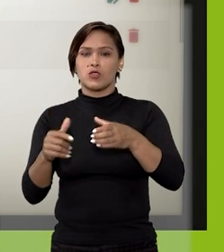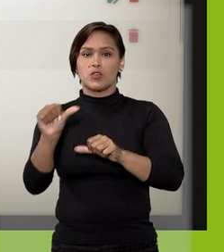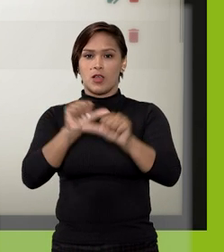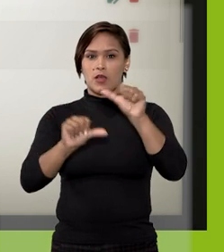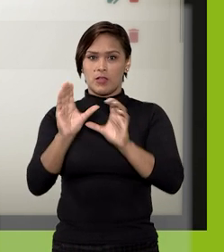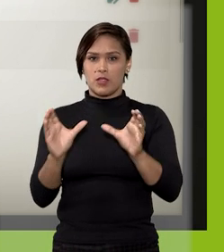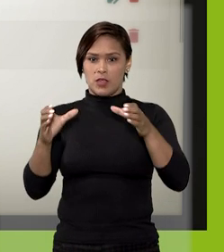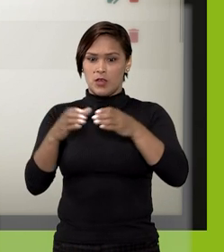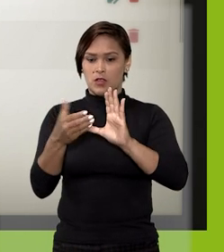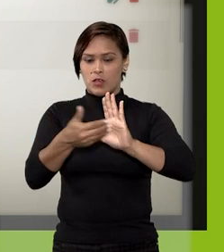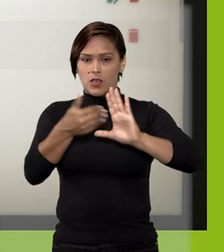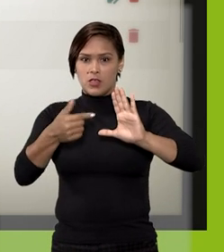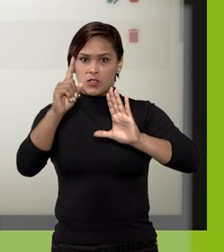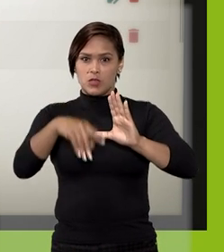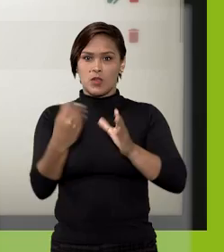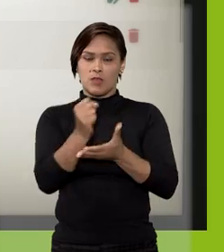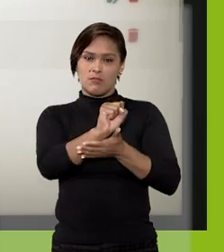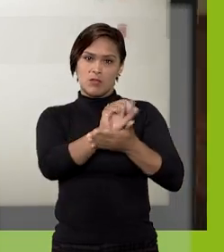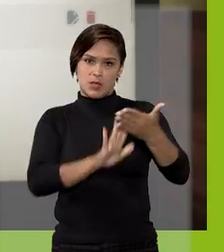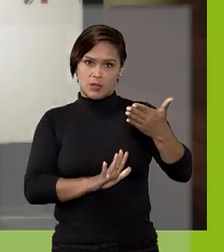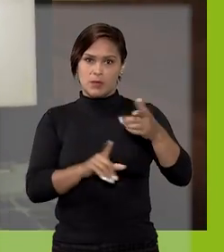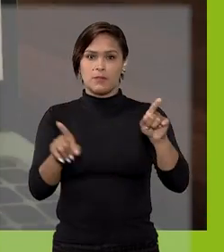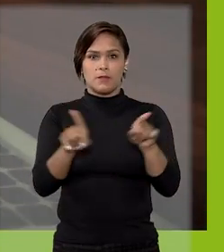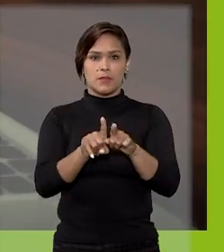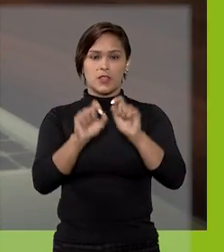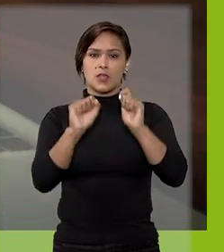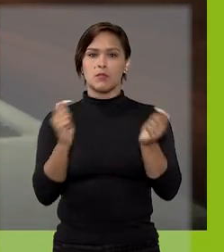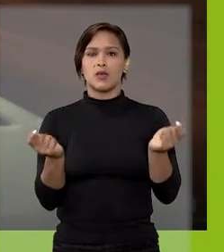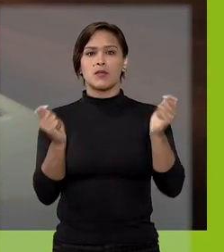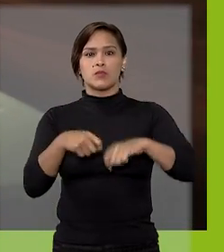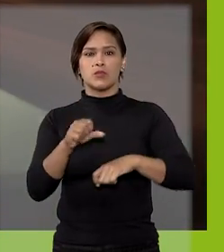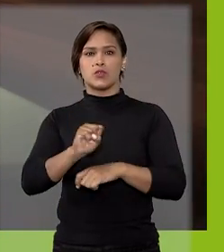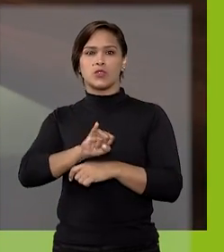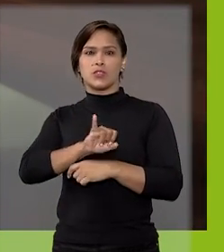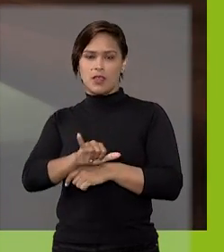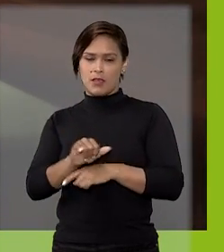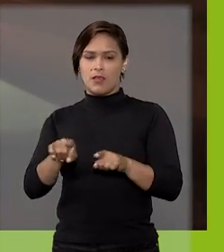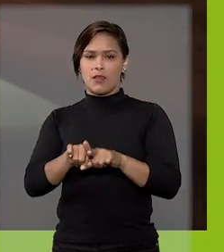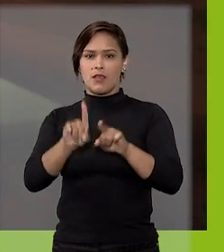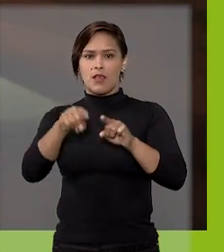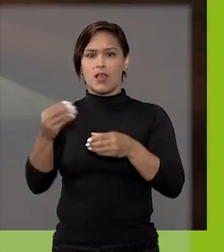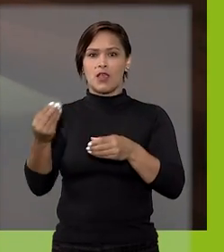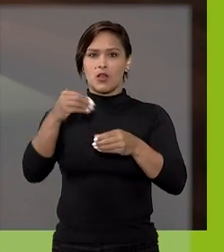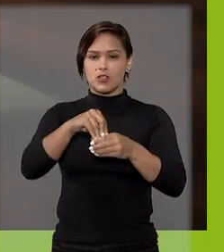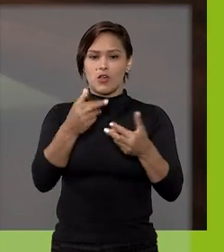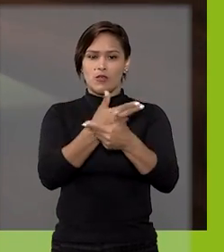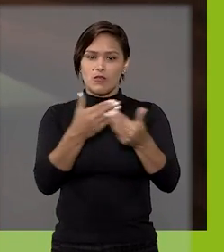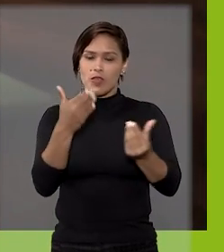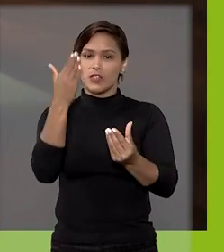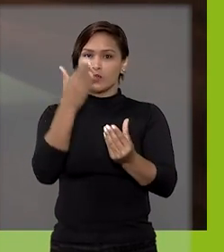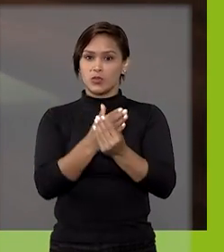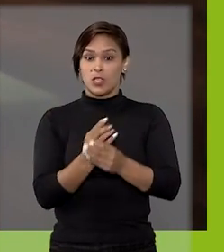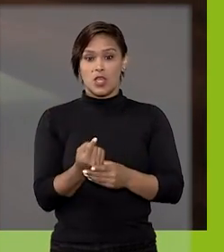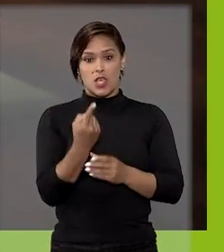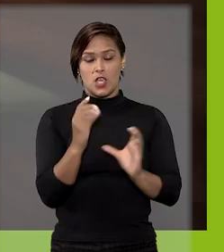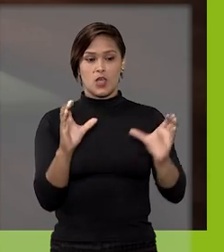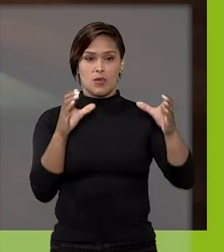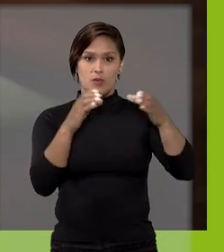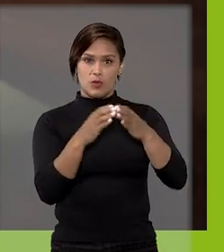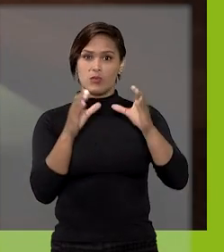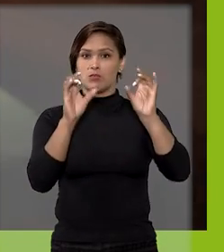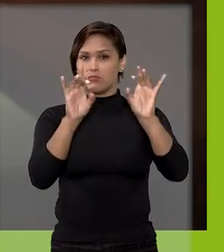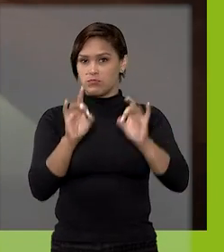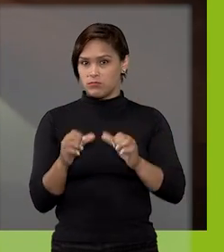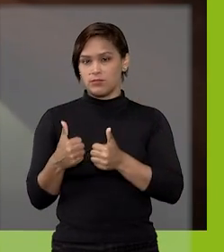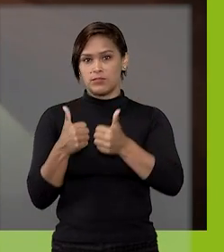como alterar grupo, excluir e imprimir. Além disso, no SEI 4.0, a inclusão de vários processos em um